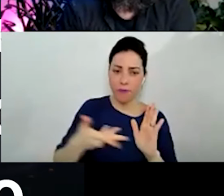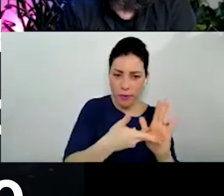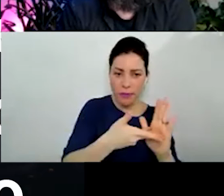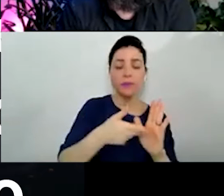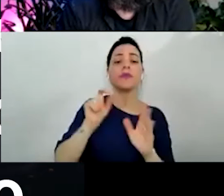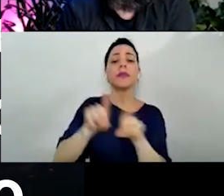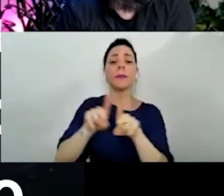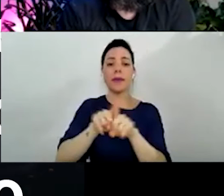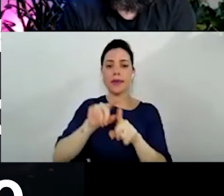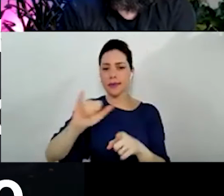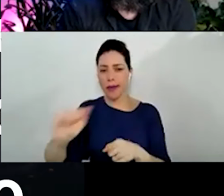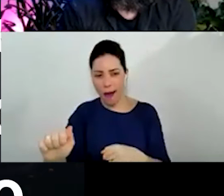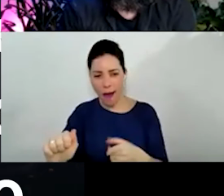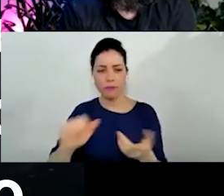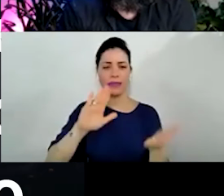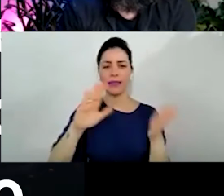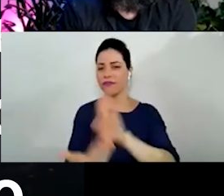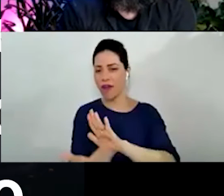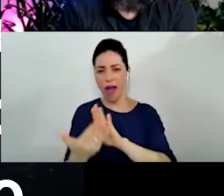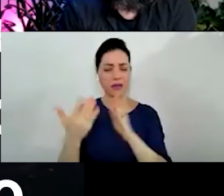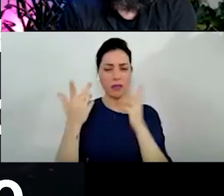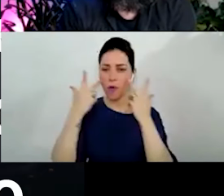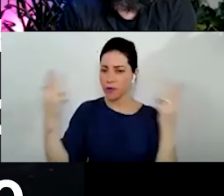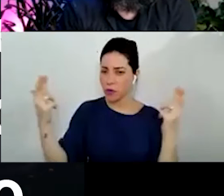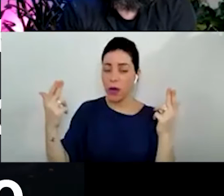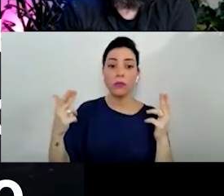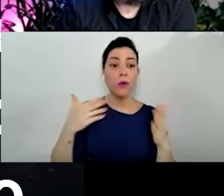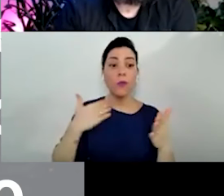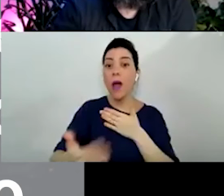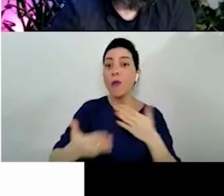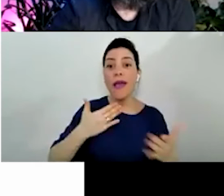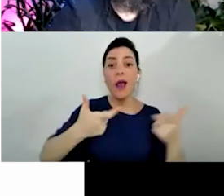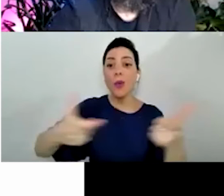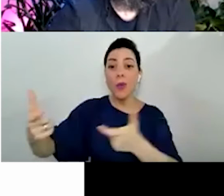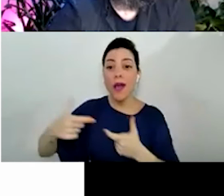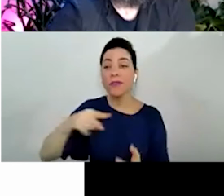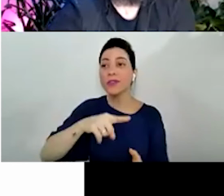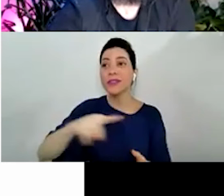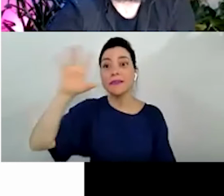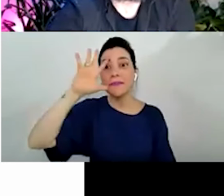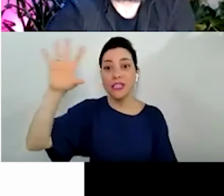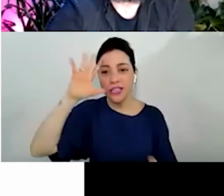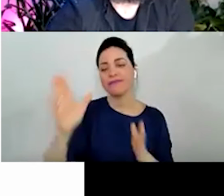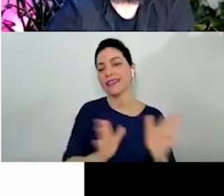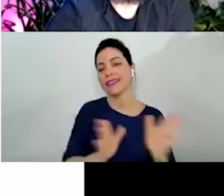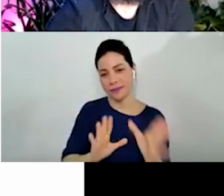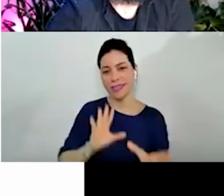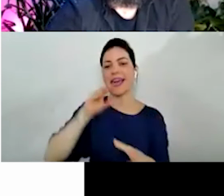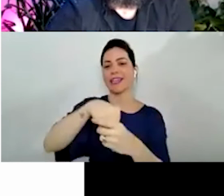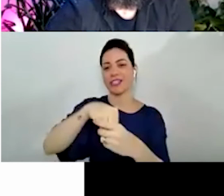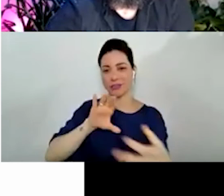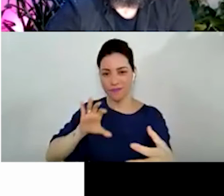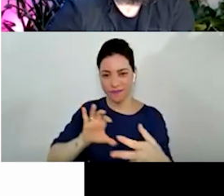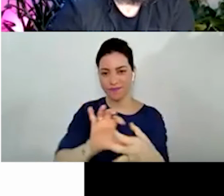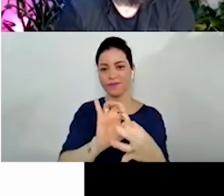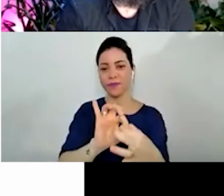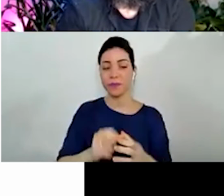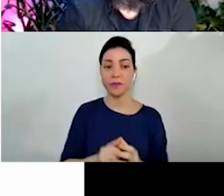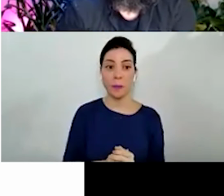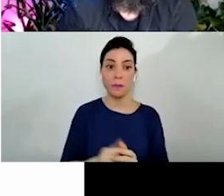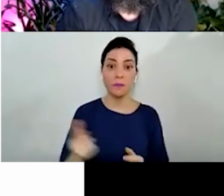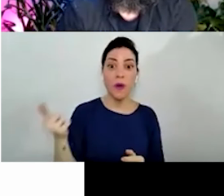qualquer lugar que vocês imaginarem acessibilidade ela se encaixa pra encerrar esse essa questão eu trago um ponto